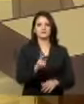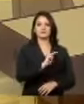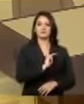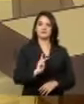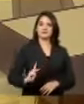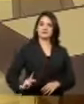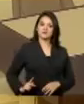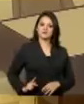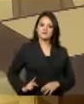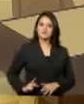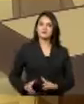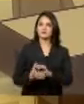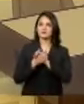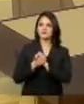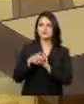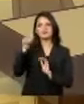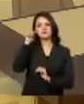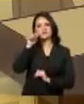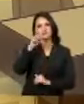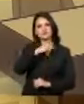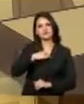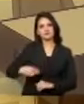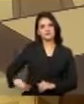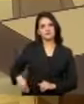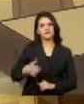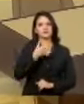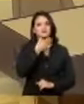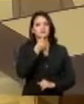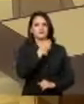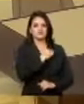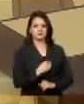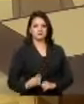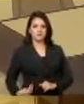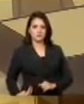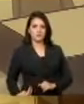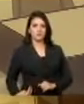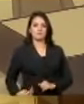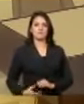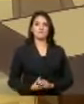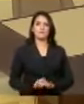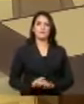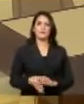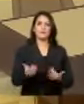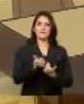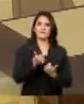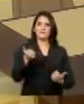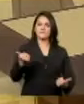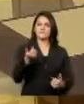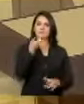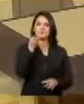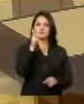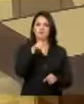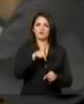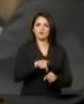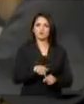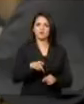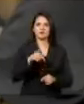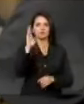eminentes ministras, eminentes ministros, douto vice-procurador geral da República.